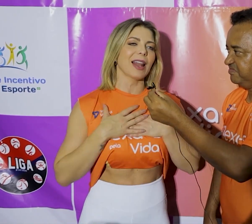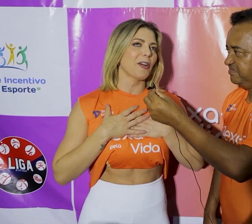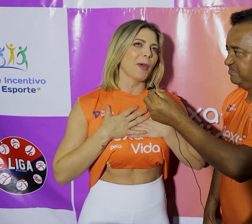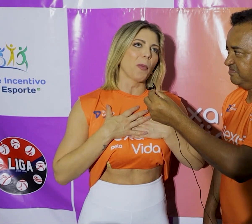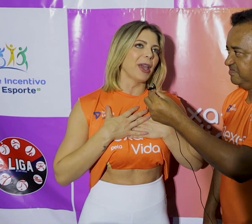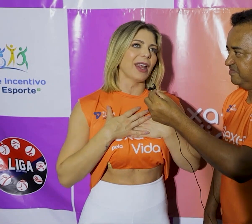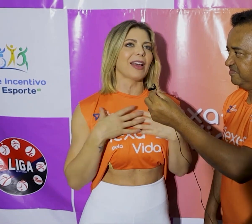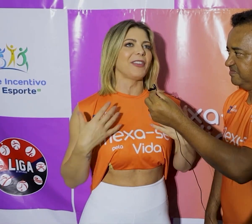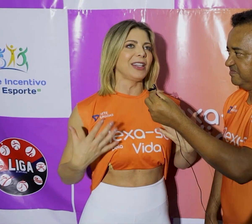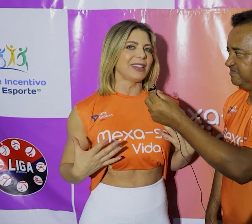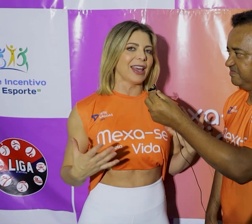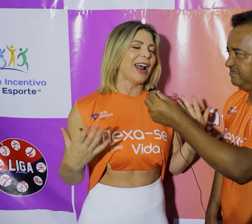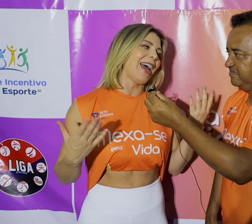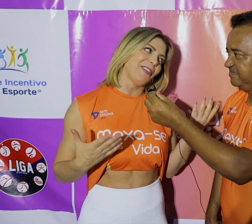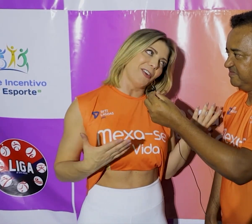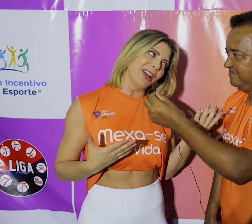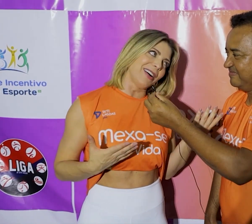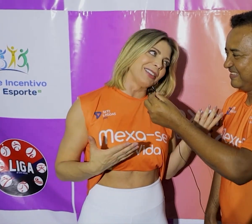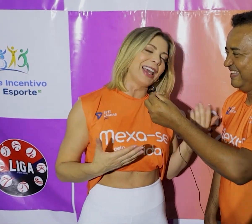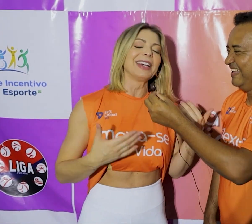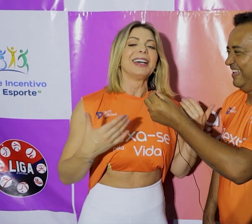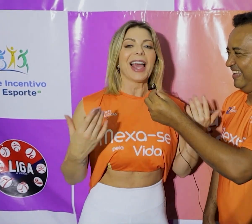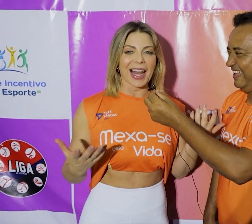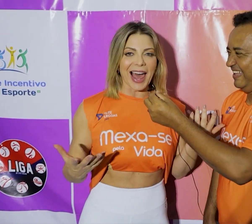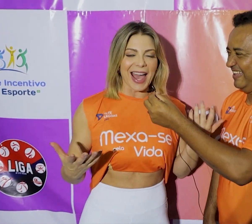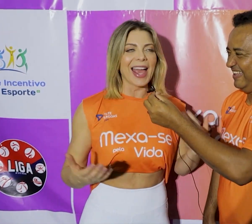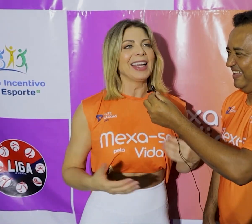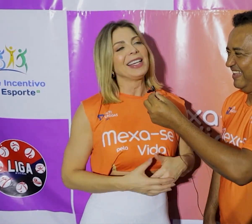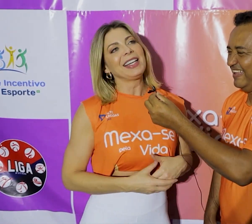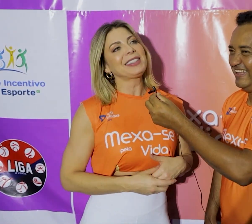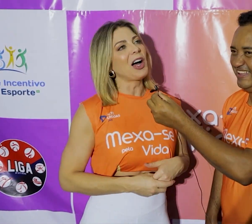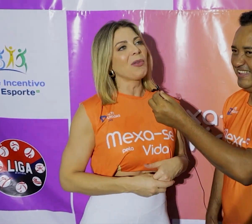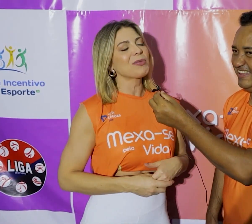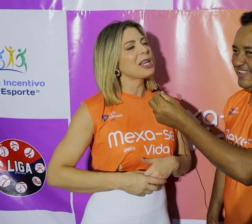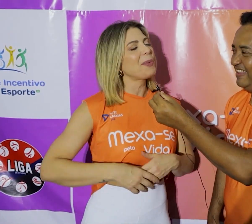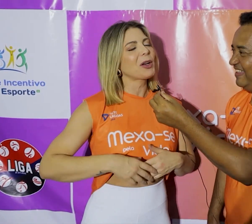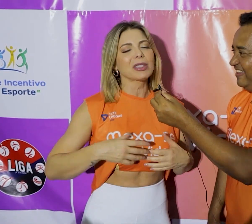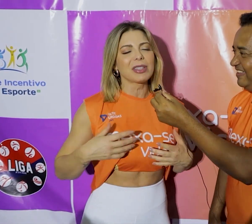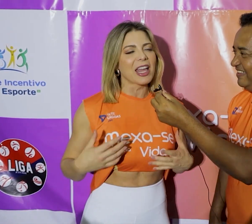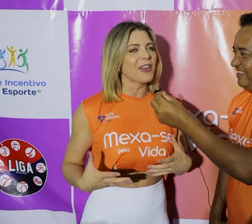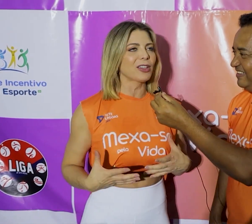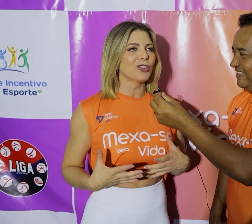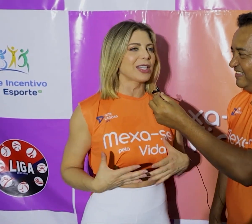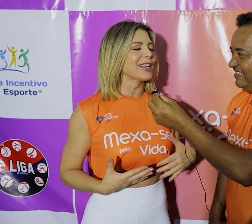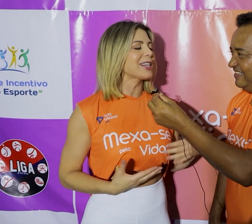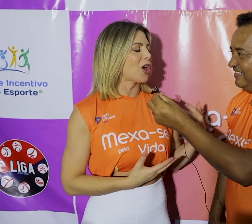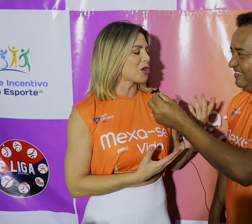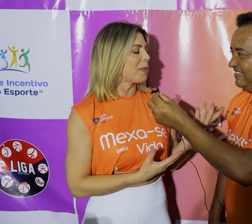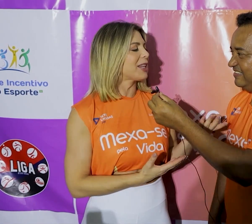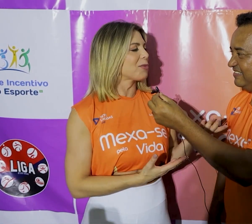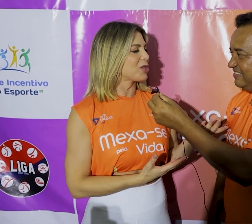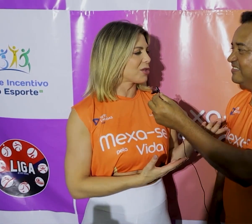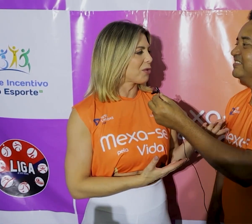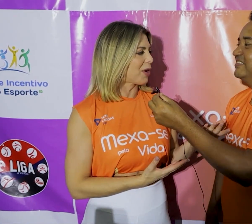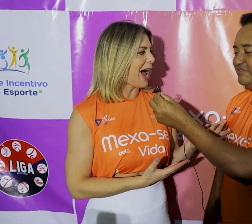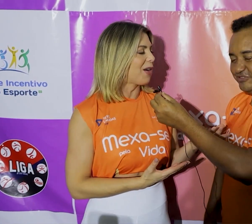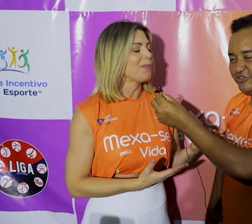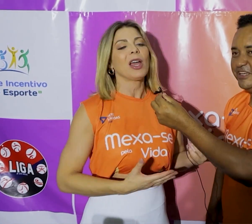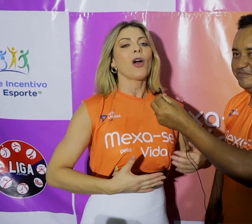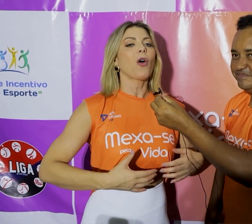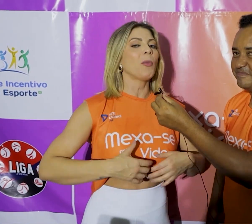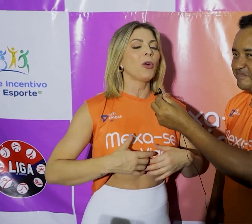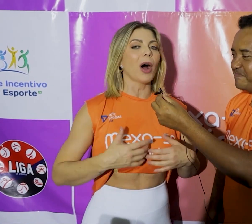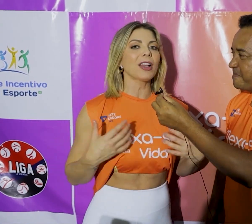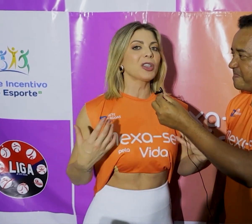que a dança, ela foi minha companheira da vida inteira. É, foi não, né? Ela é. Então, sempre quando tem evento de dança, nós comentamos isso no